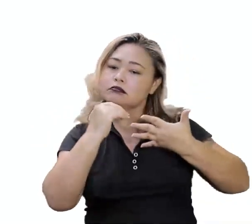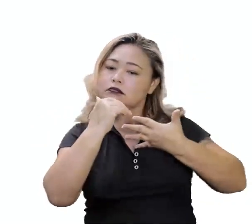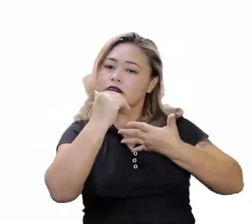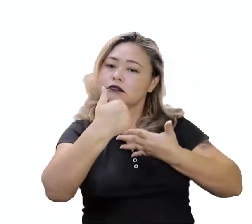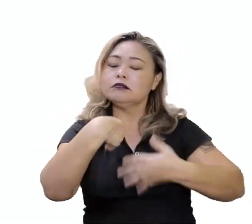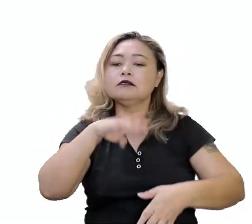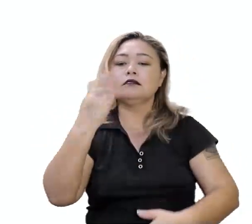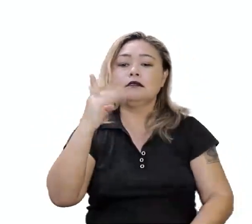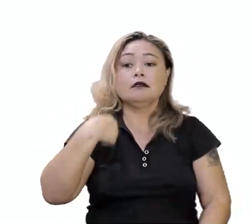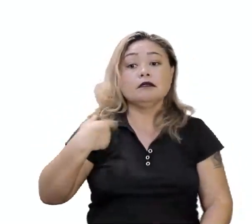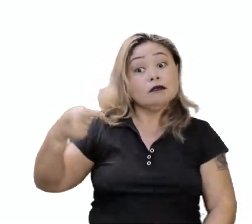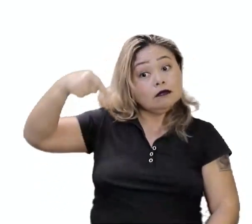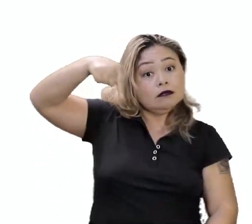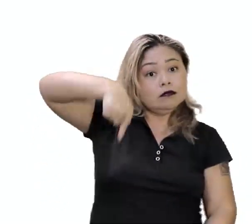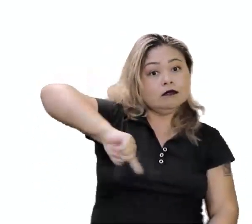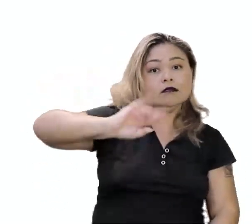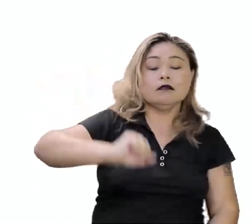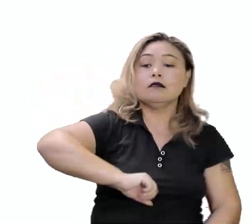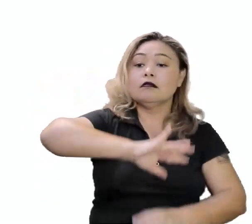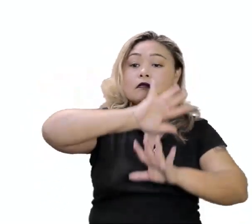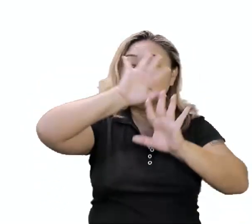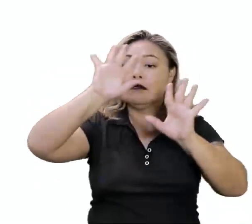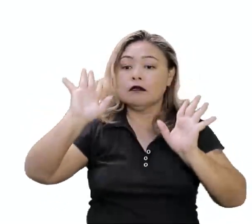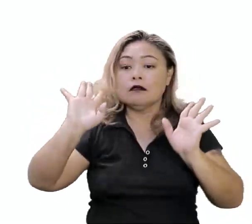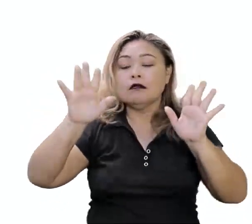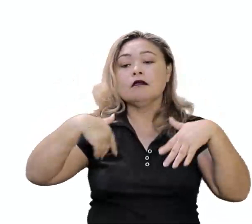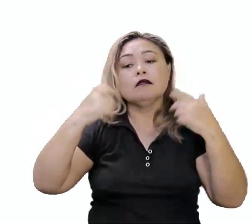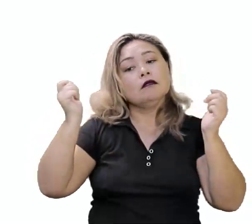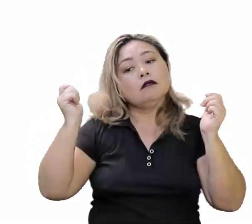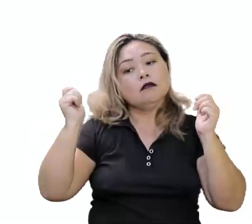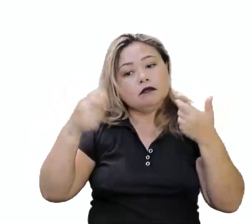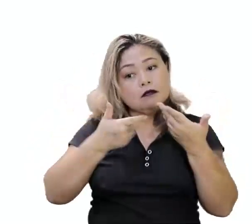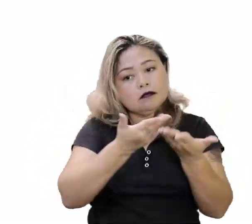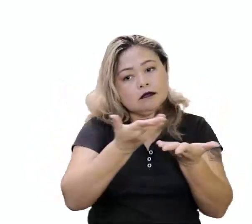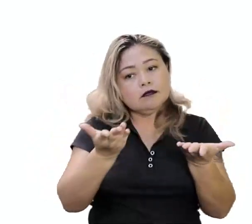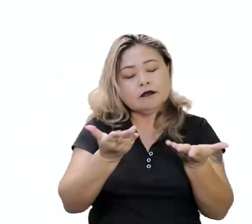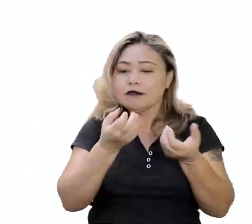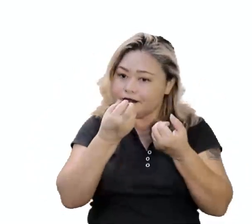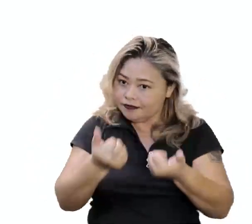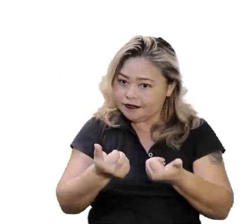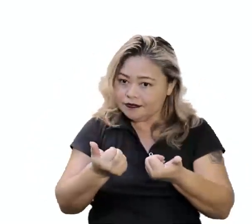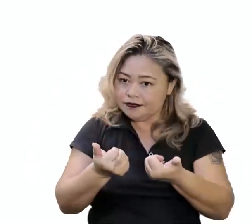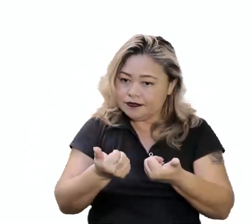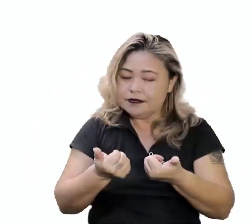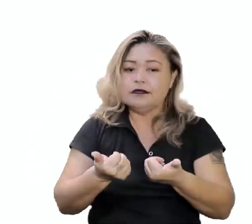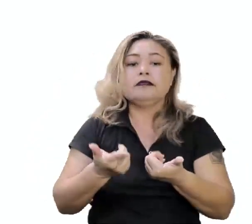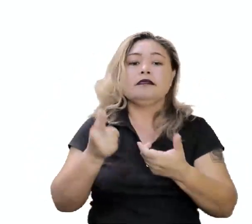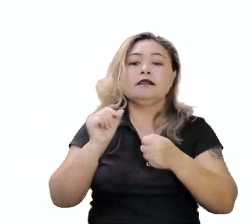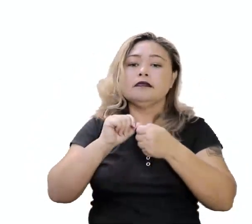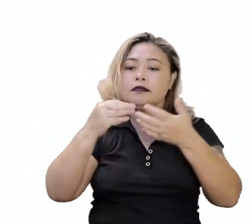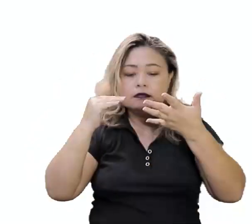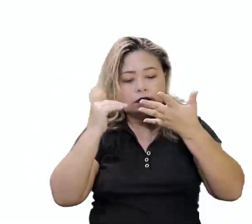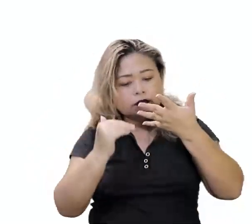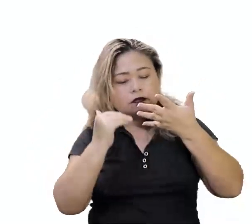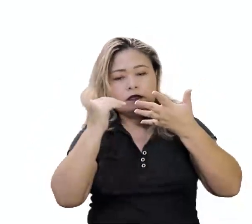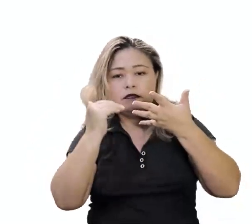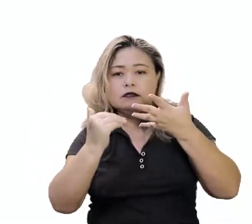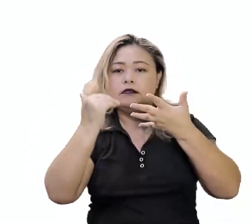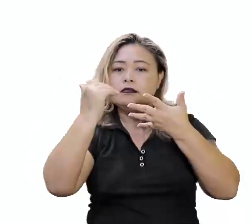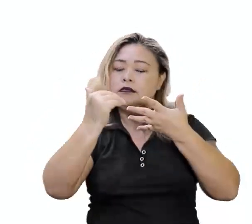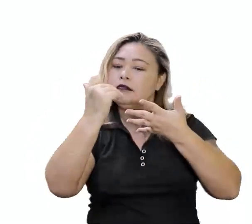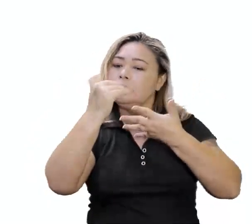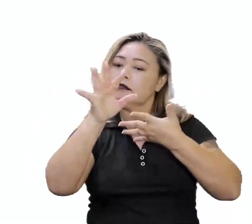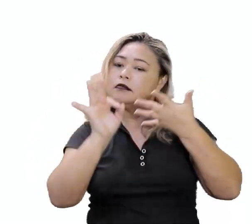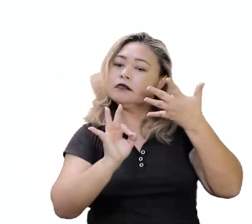trazendo essa informação para cá, claro, você já tem bagagem suficiente para isso, tá bom? Então, em relação aos níveis de organização dos